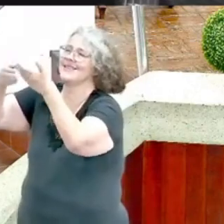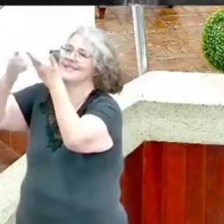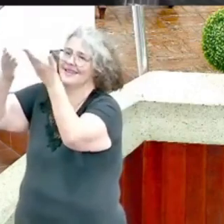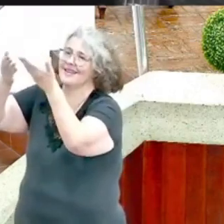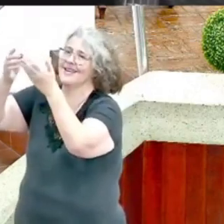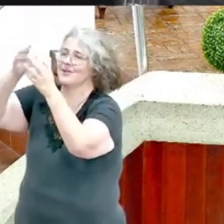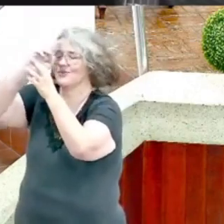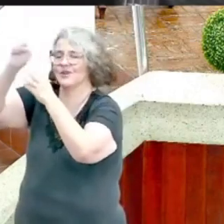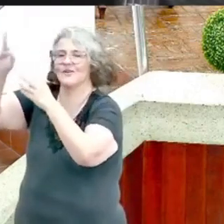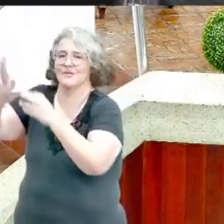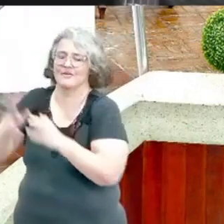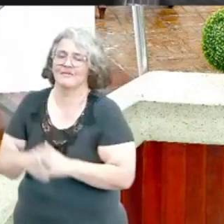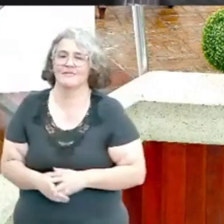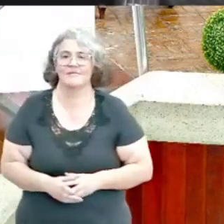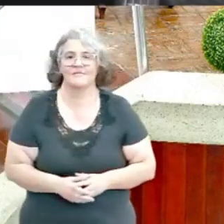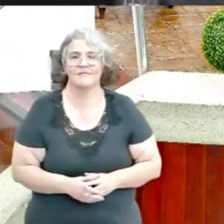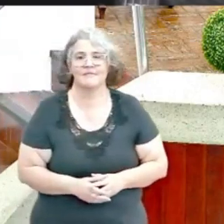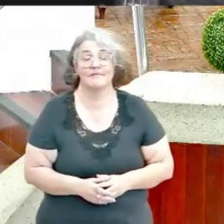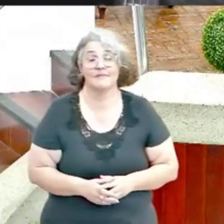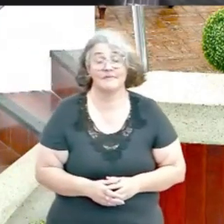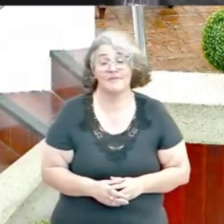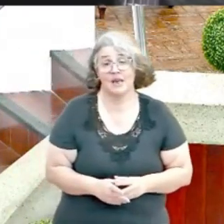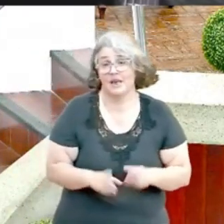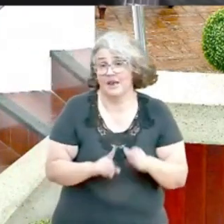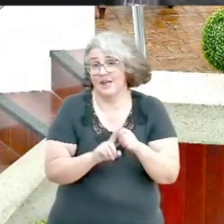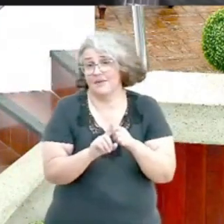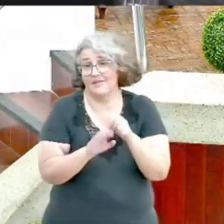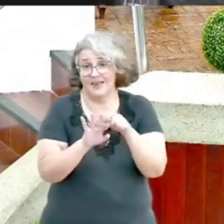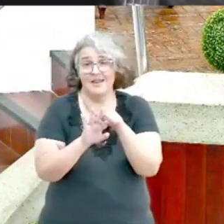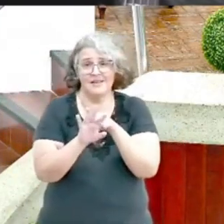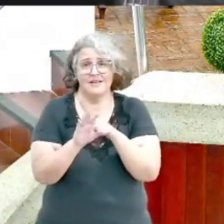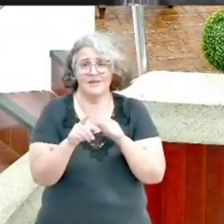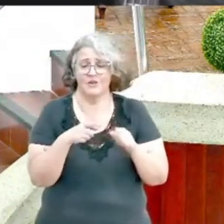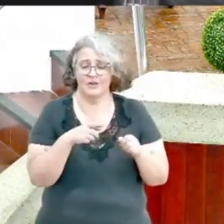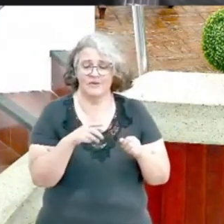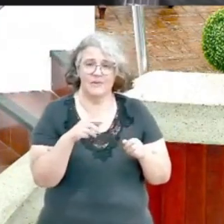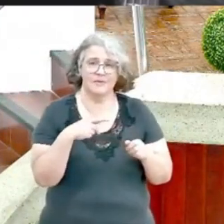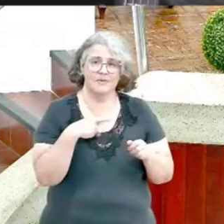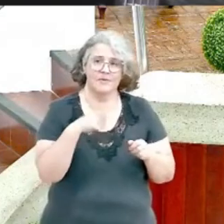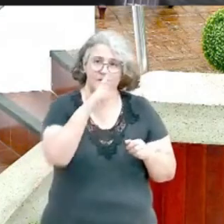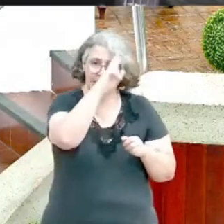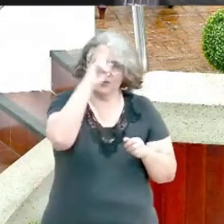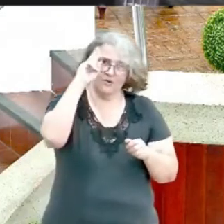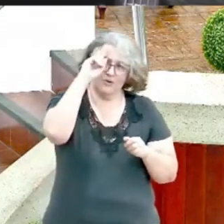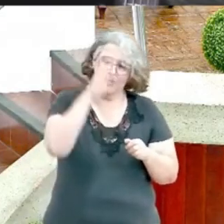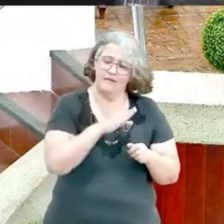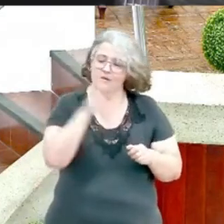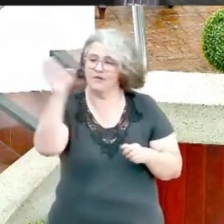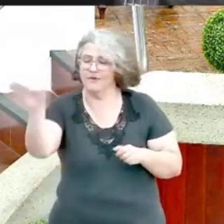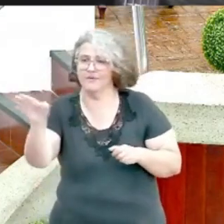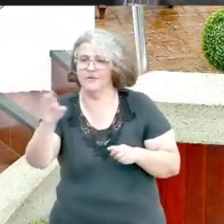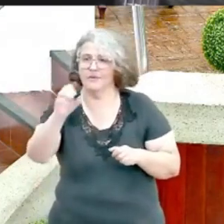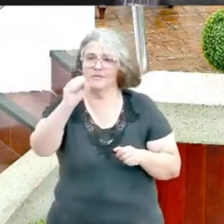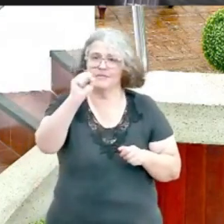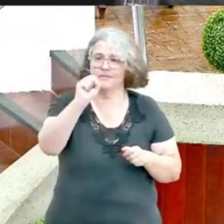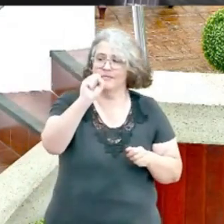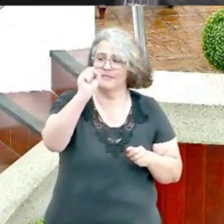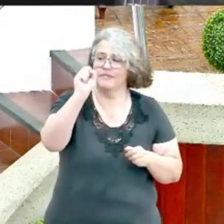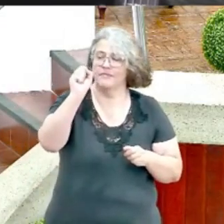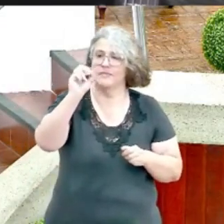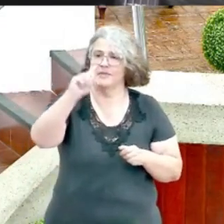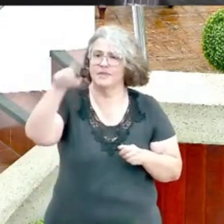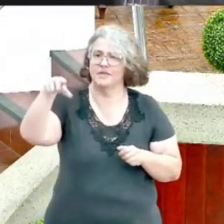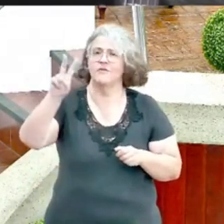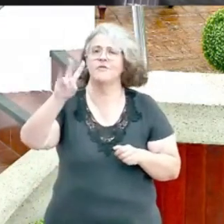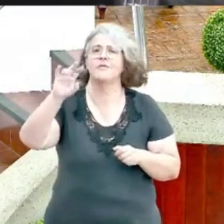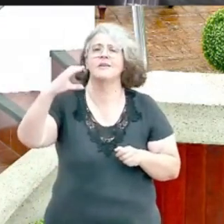Em alguns meses, enviaremos o reverendo Robert para São Vicente, como missionário e